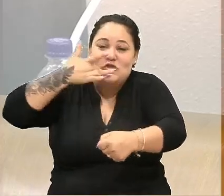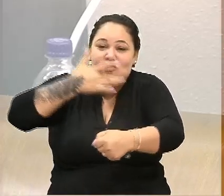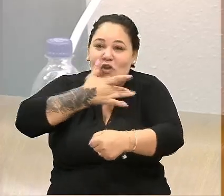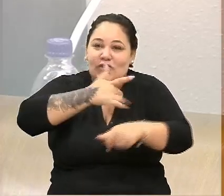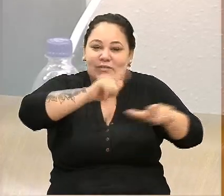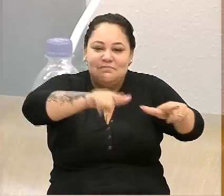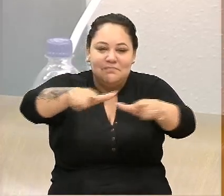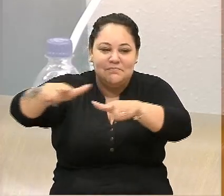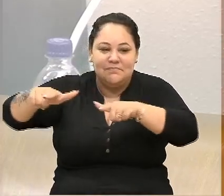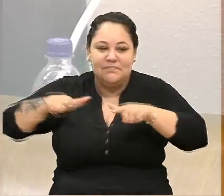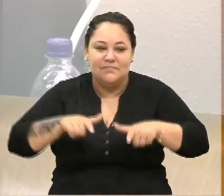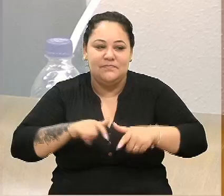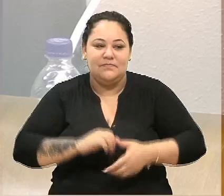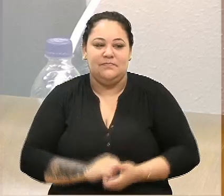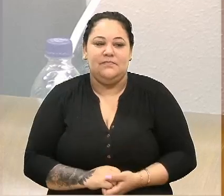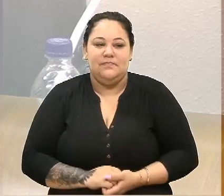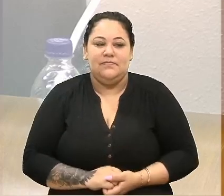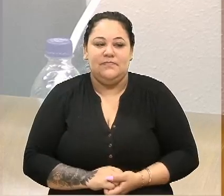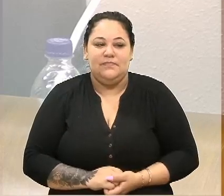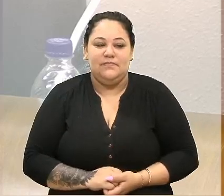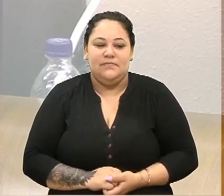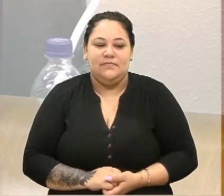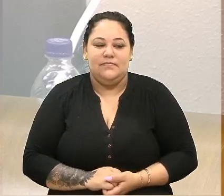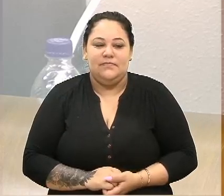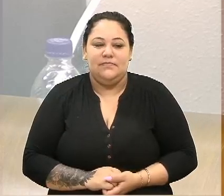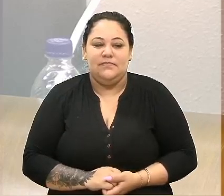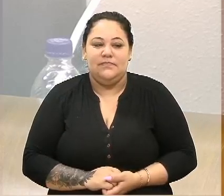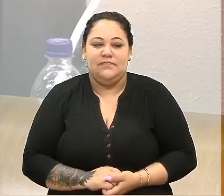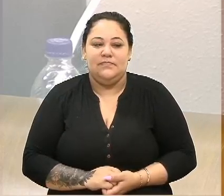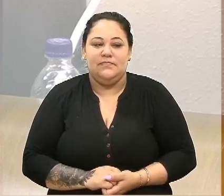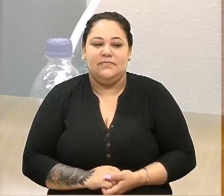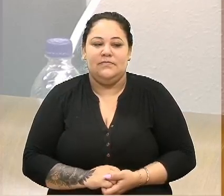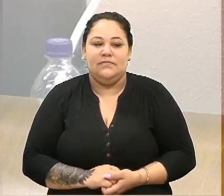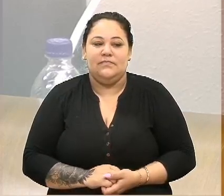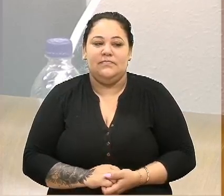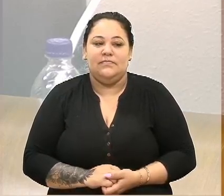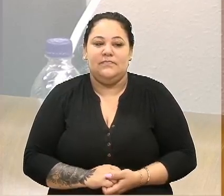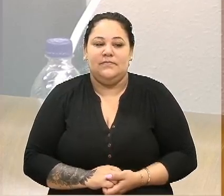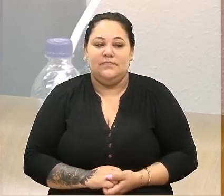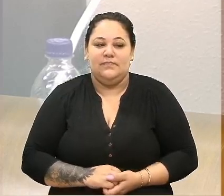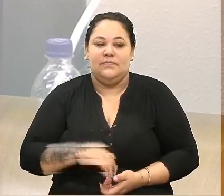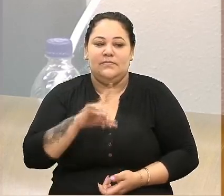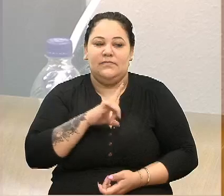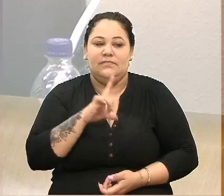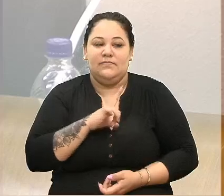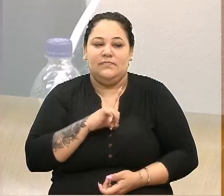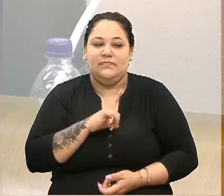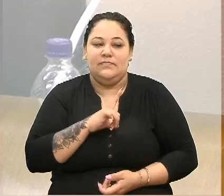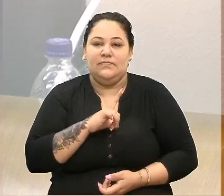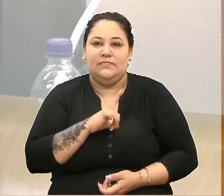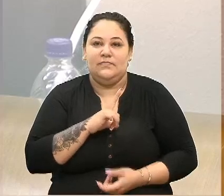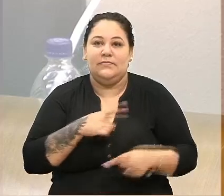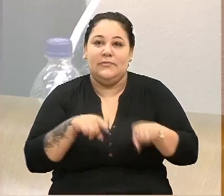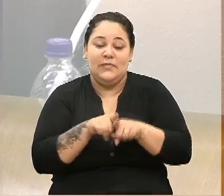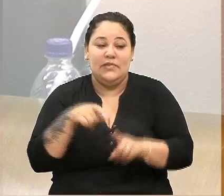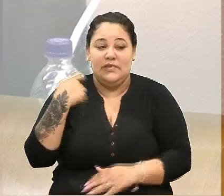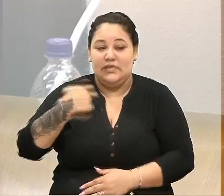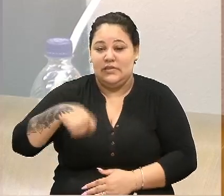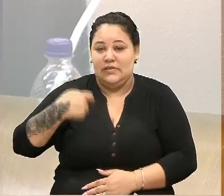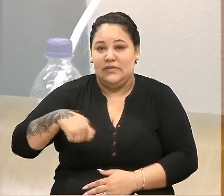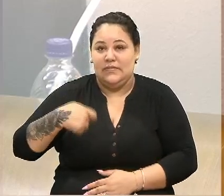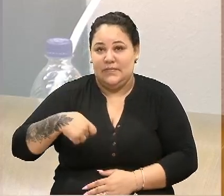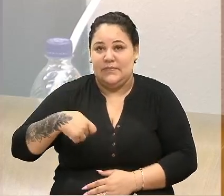também. Então, um convite importante para que todos participem do Sálvia, esse evento que já se consolida como um dos maiores eventos da nossa cidade, na Praça das